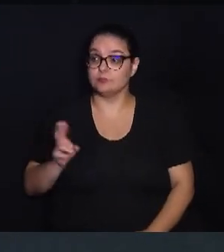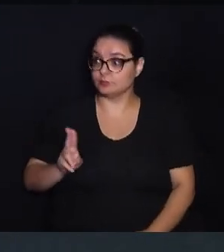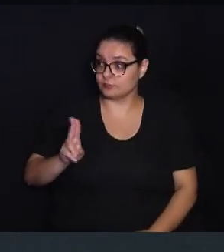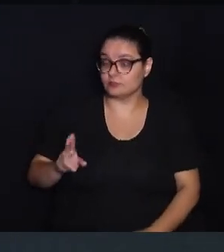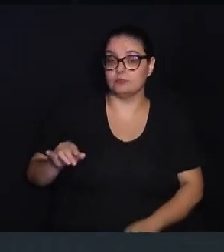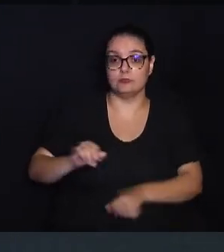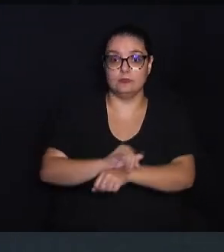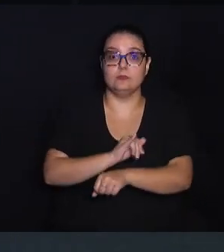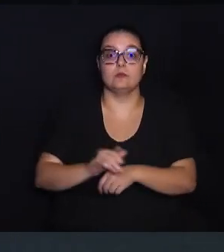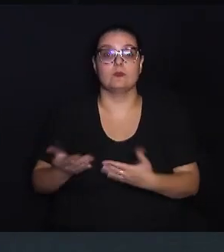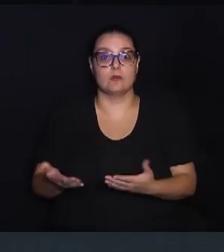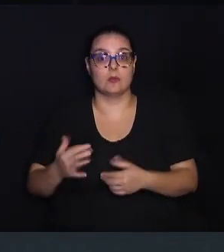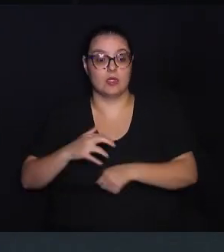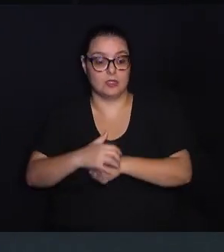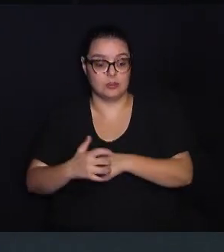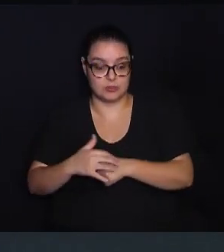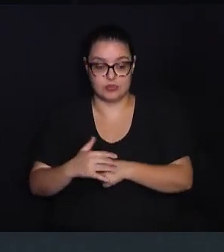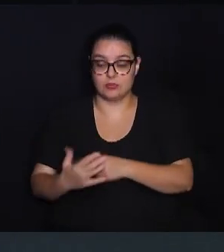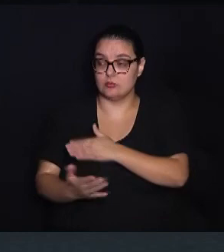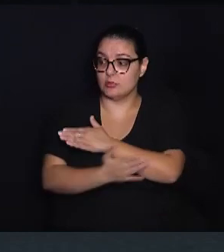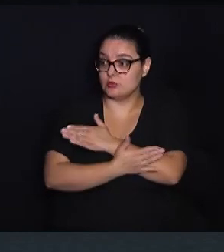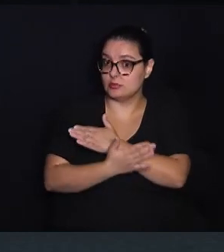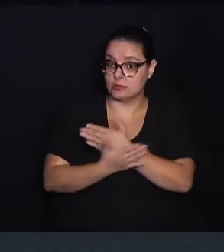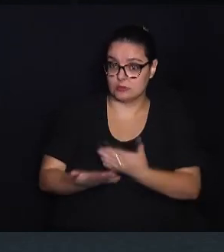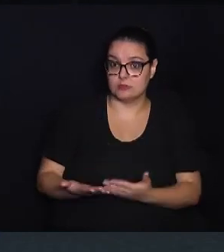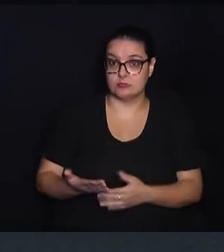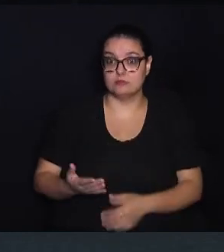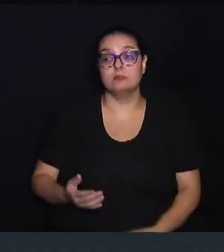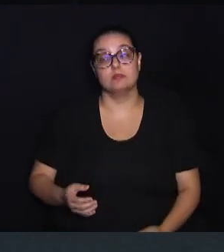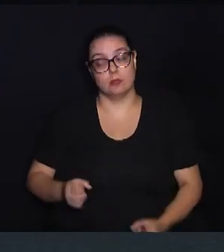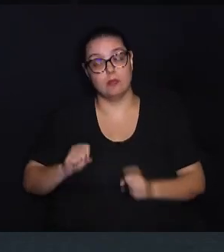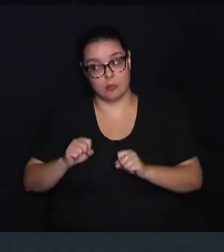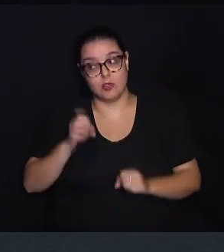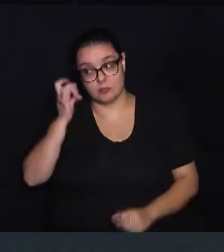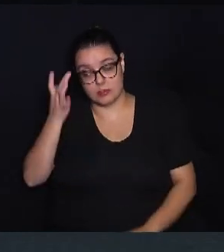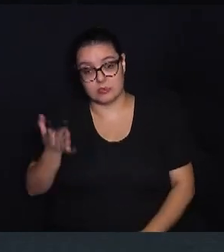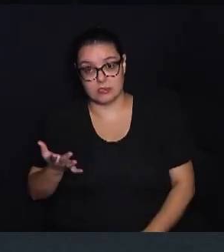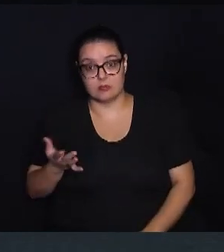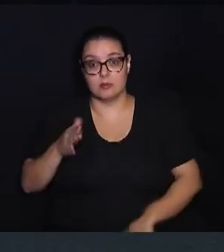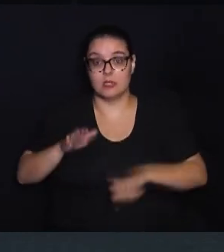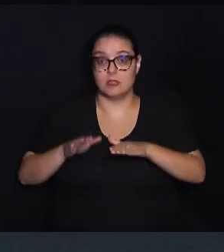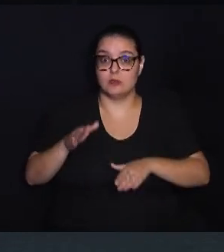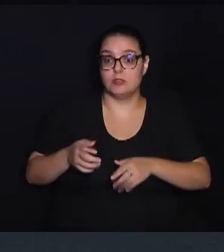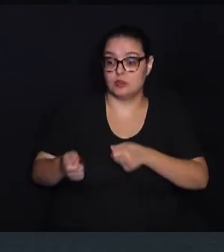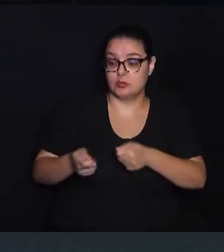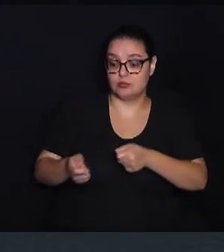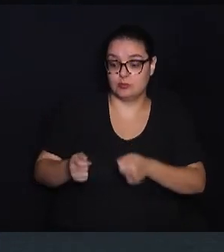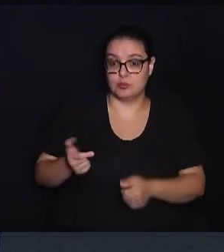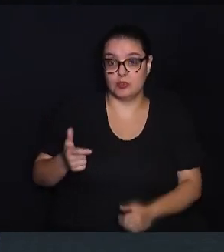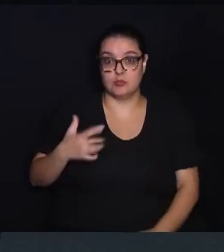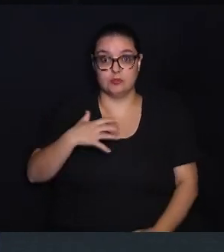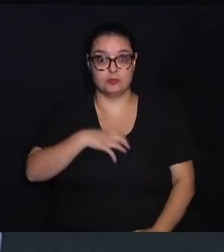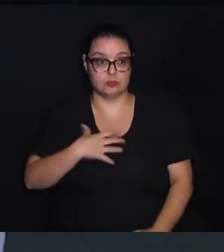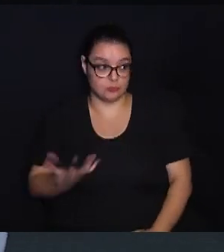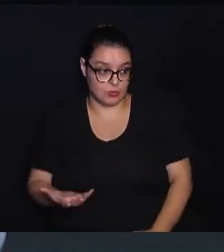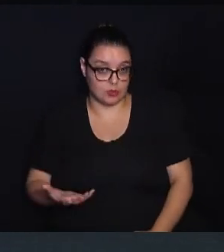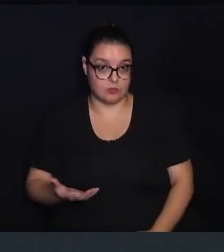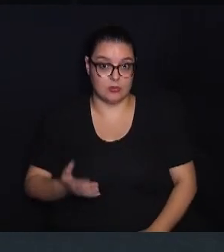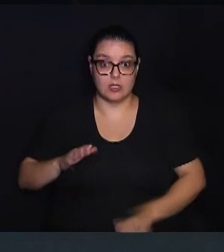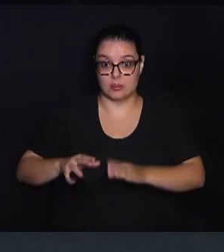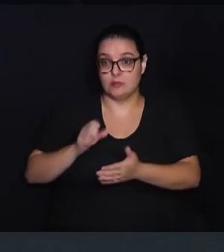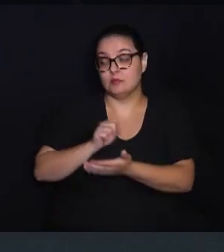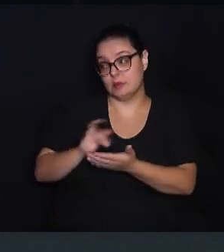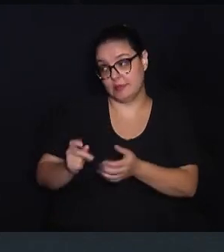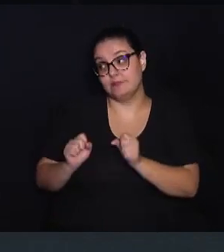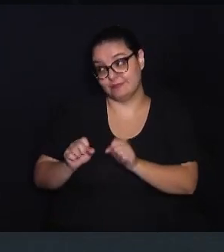Então, usar essas ferramentas digitais a nosso favor ajuda muito. Porque se você às vezes não tem um controle emocional, às vezes